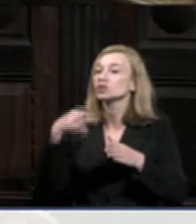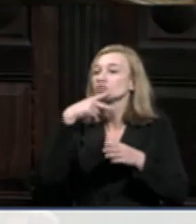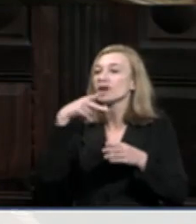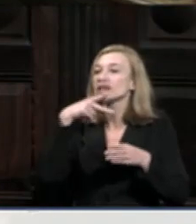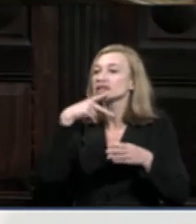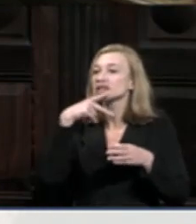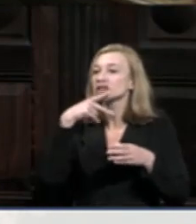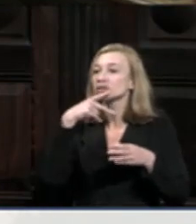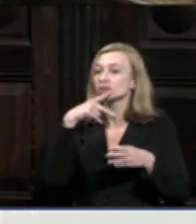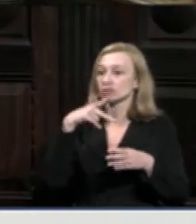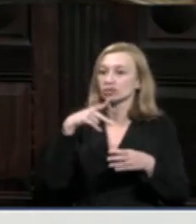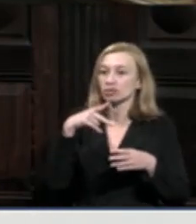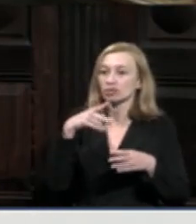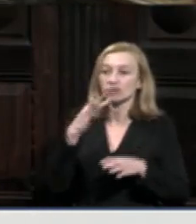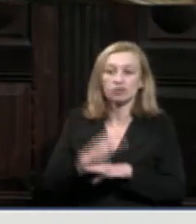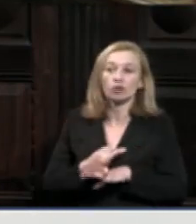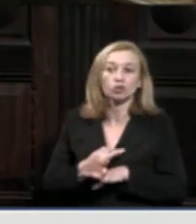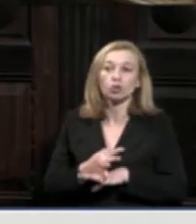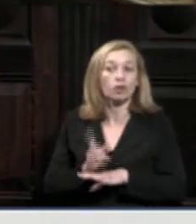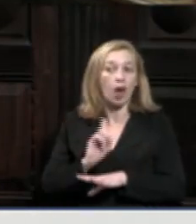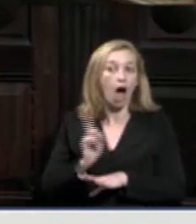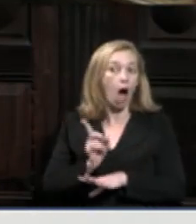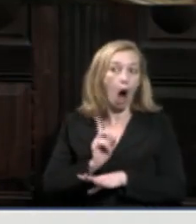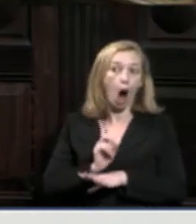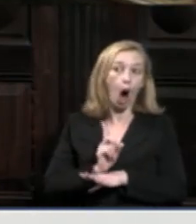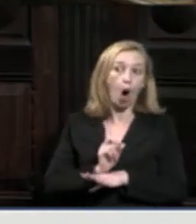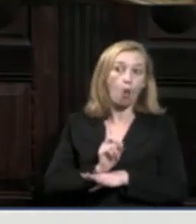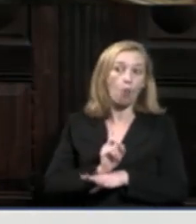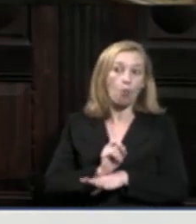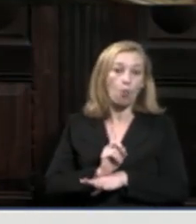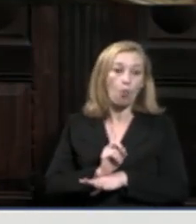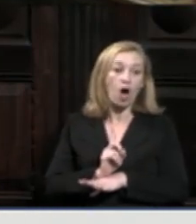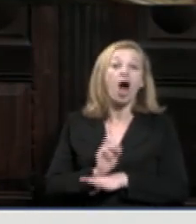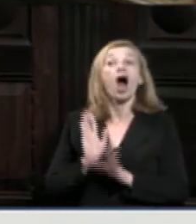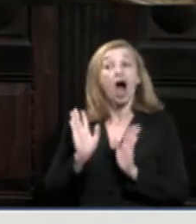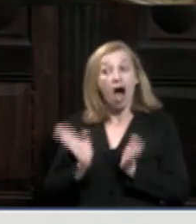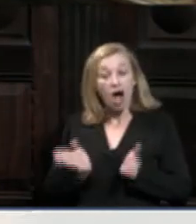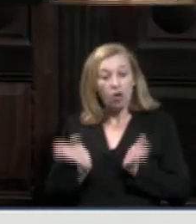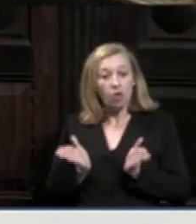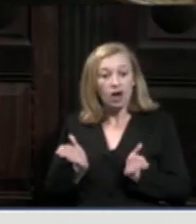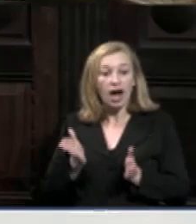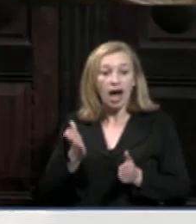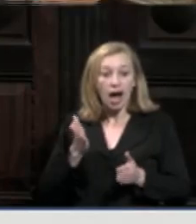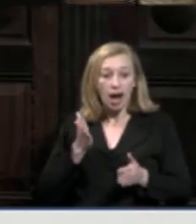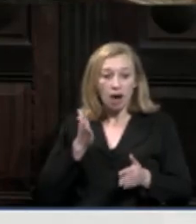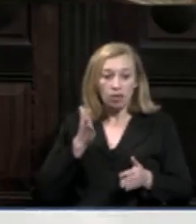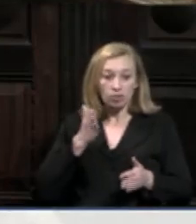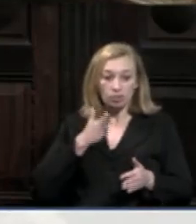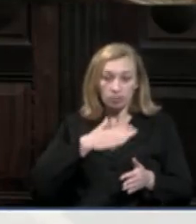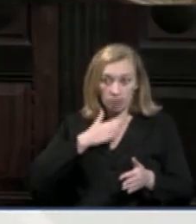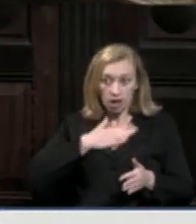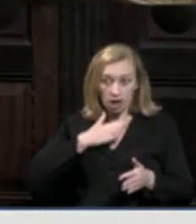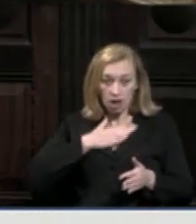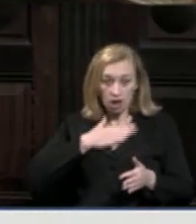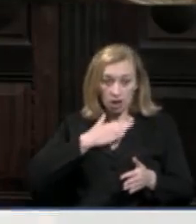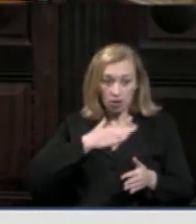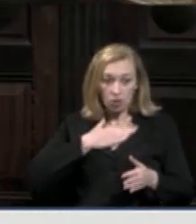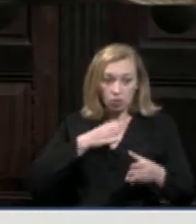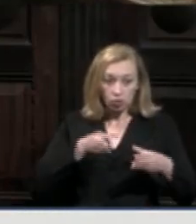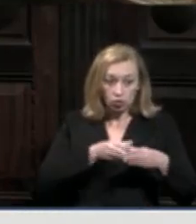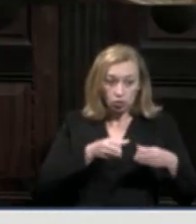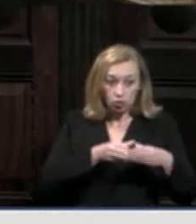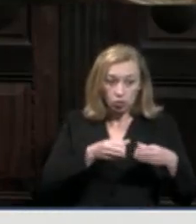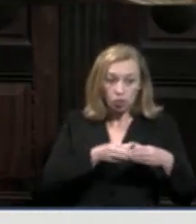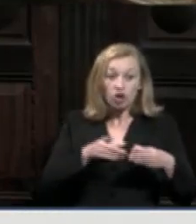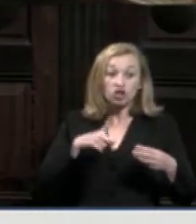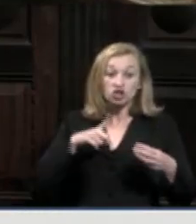ausentes. Não falei isto também. Agora, da minha bancada, por exemplo, estava o deputado Flávio Serafini, e